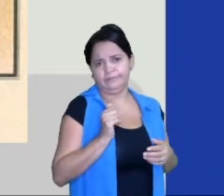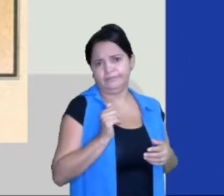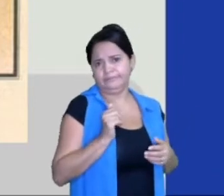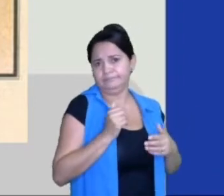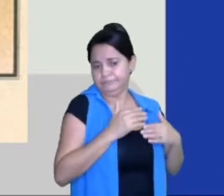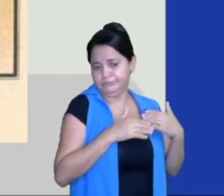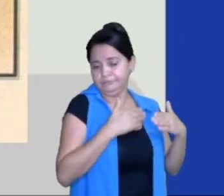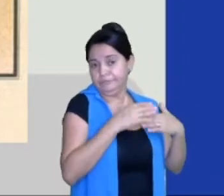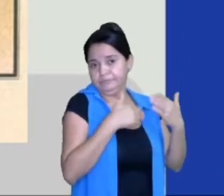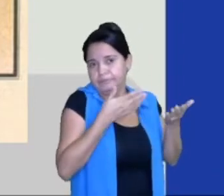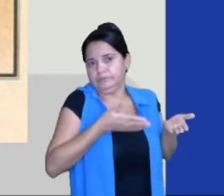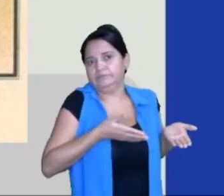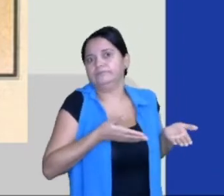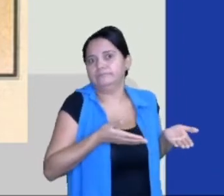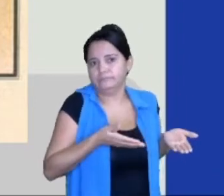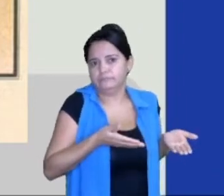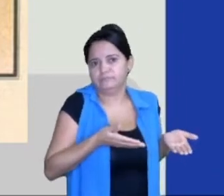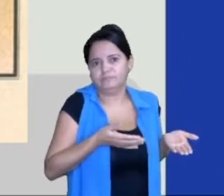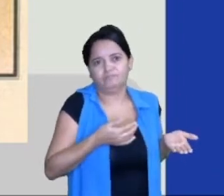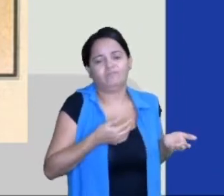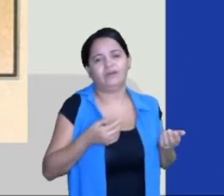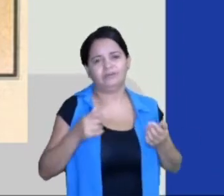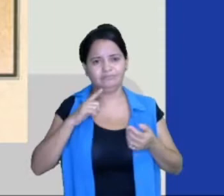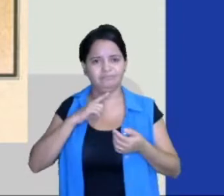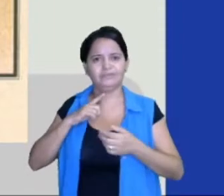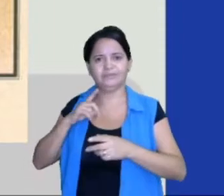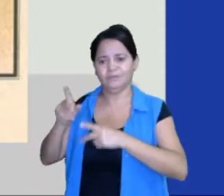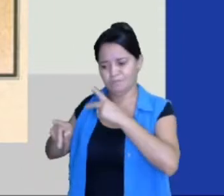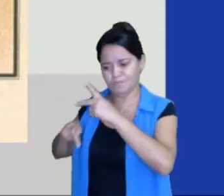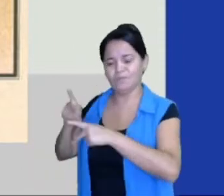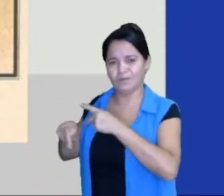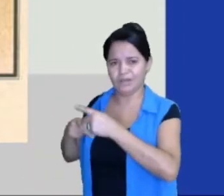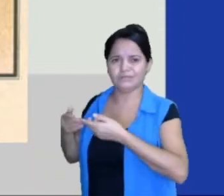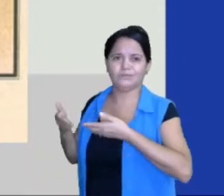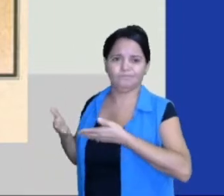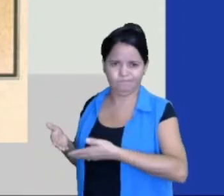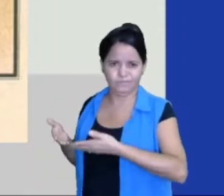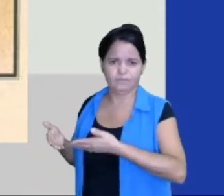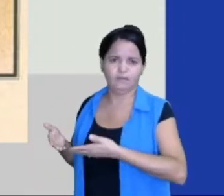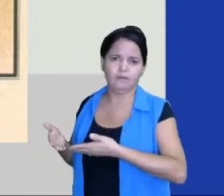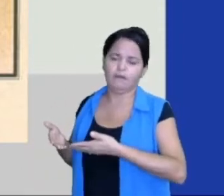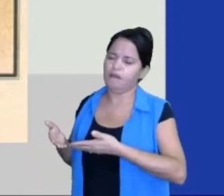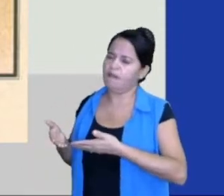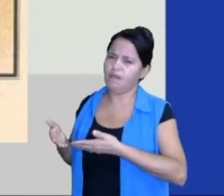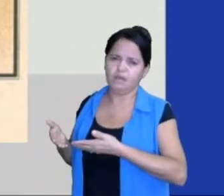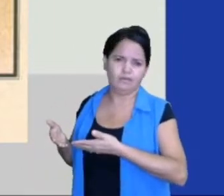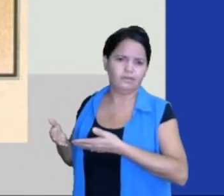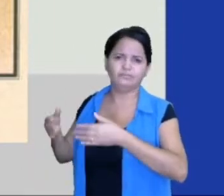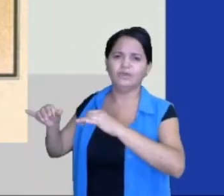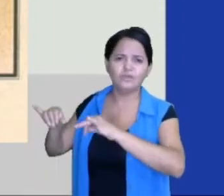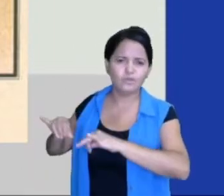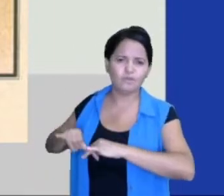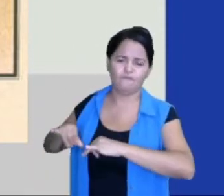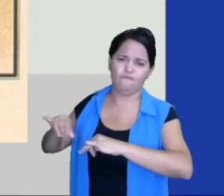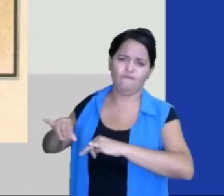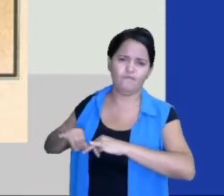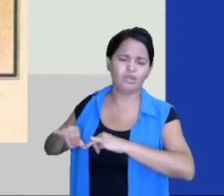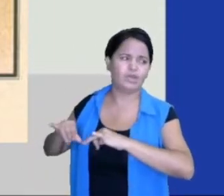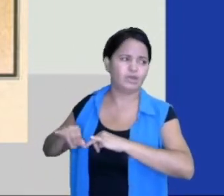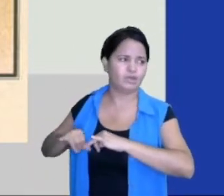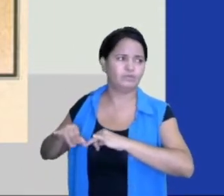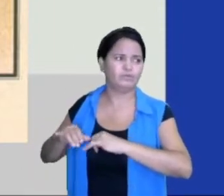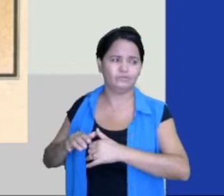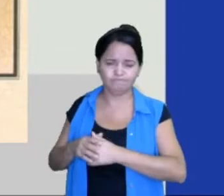aristocrático, mas, por outro lado, a população, infelizmente, se encontrava nessa situação.